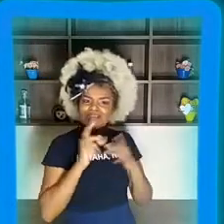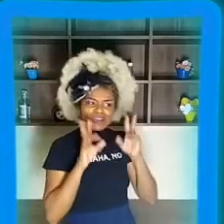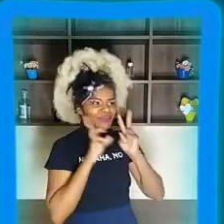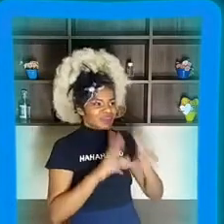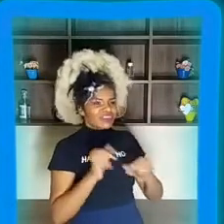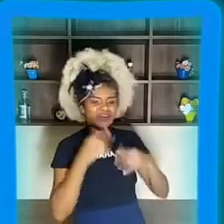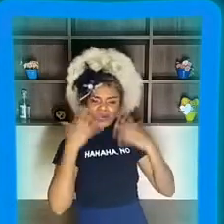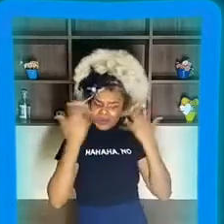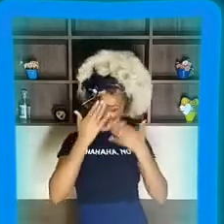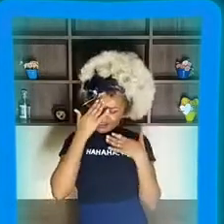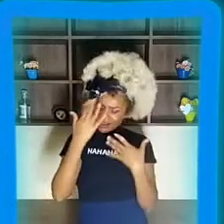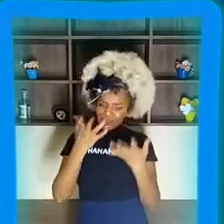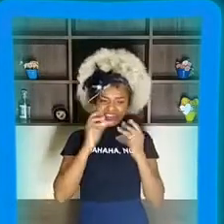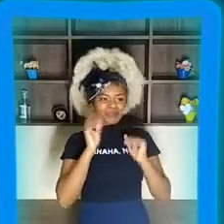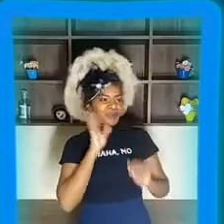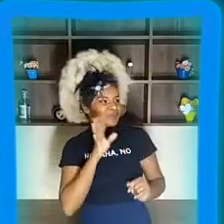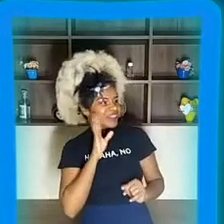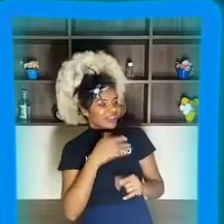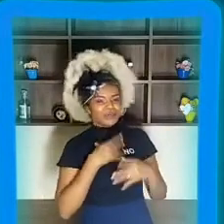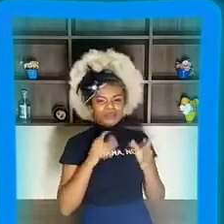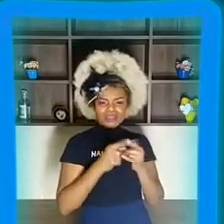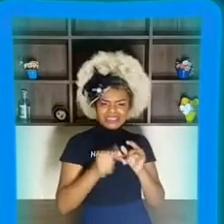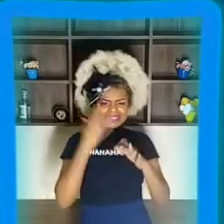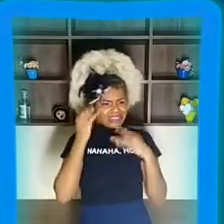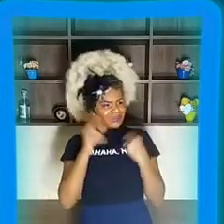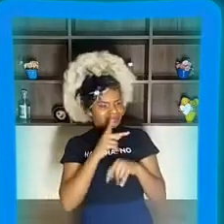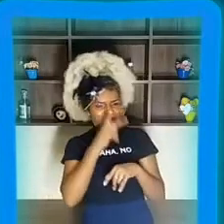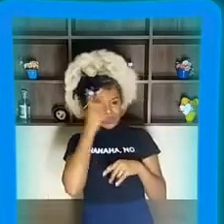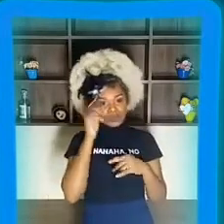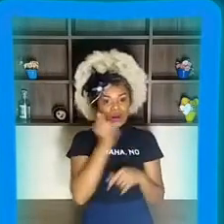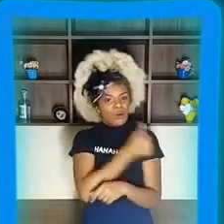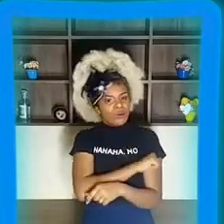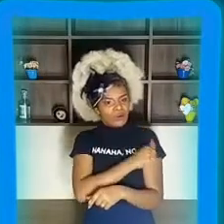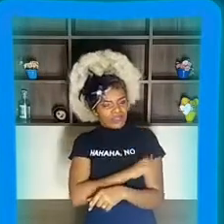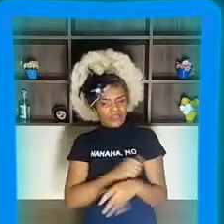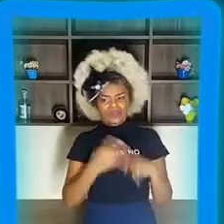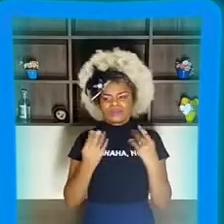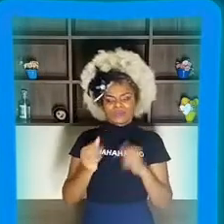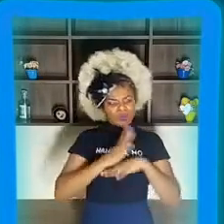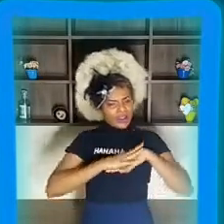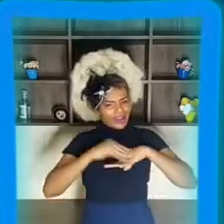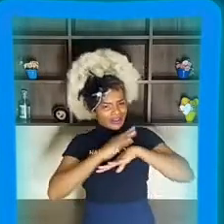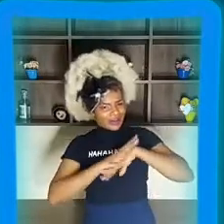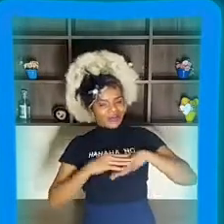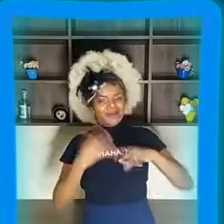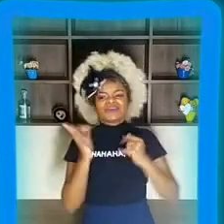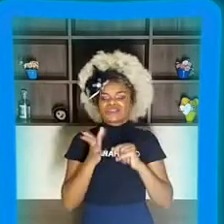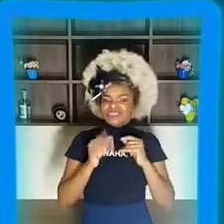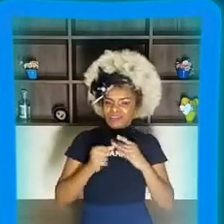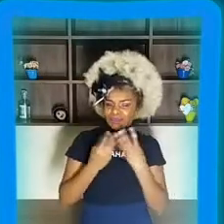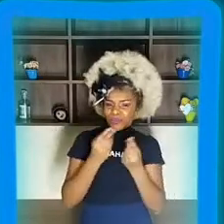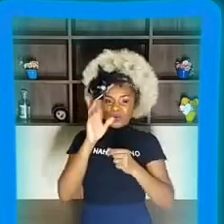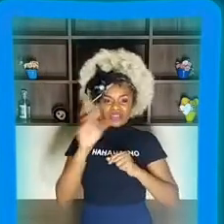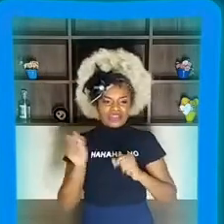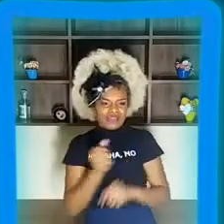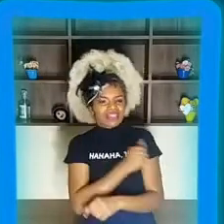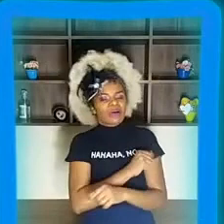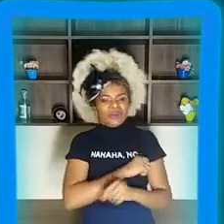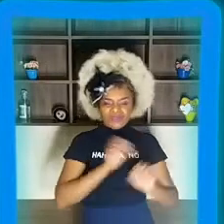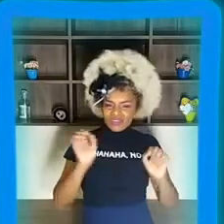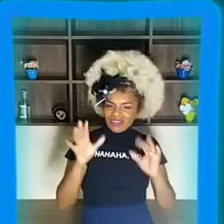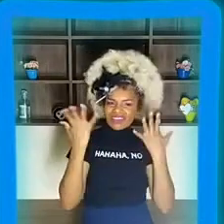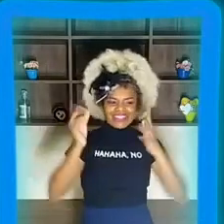e fico muito gratificado, é muito legal. Você sabe que o pessoal do Rio é muito carinhoso, né? Eu já fui muitas vezes ao Rio nos eventos,